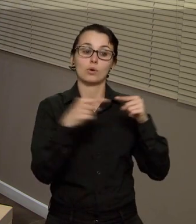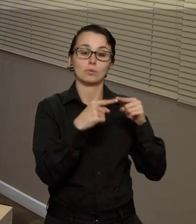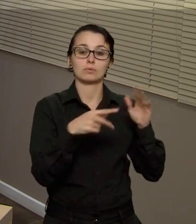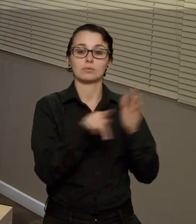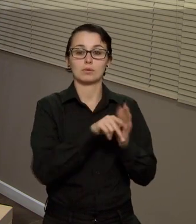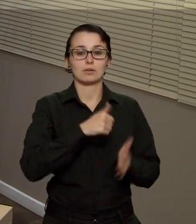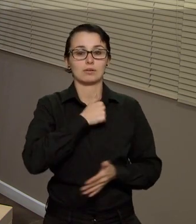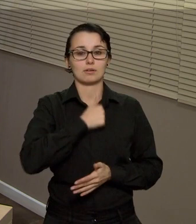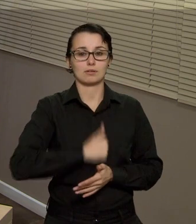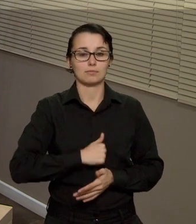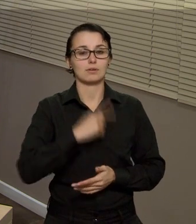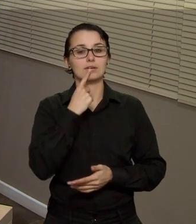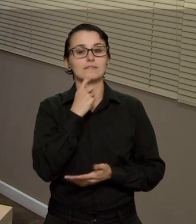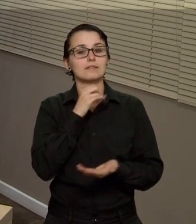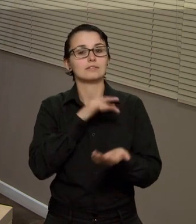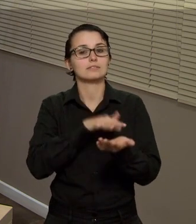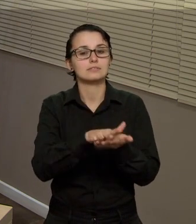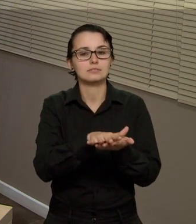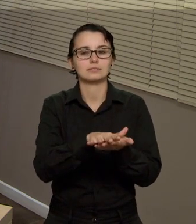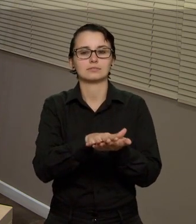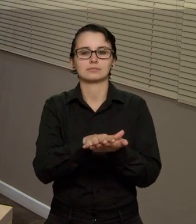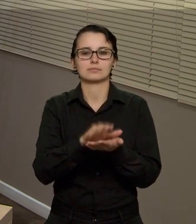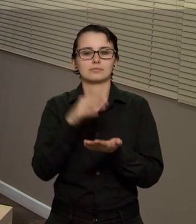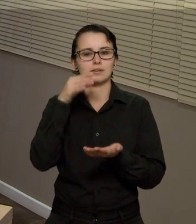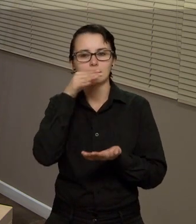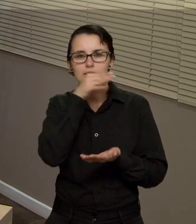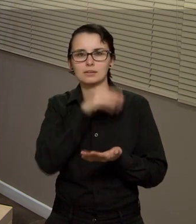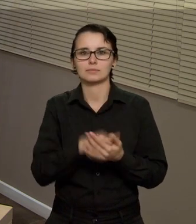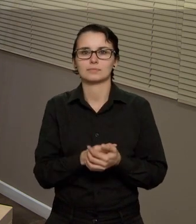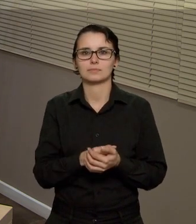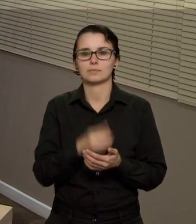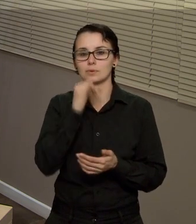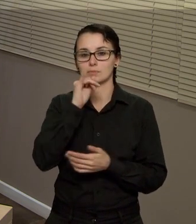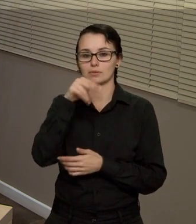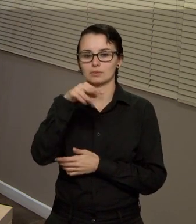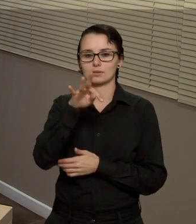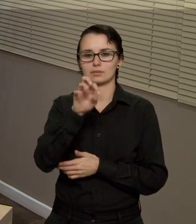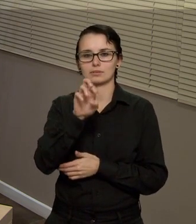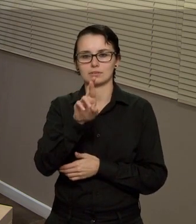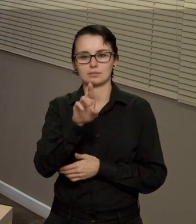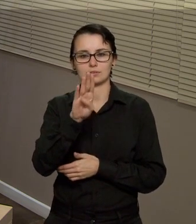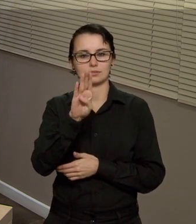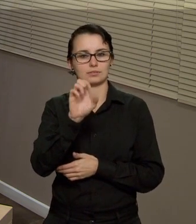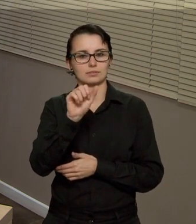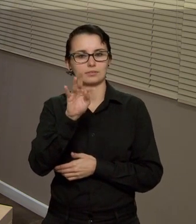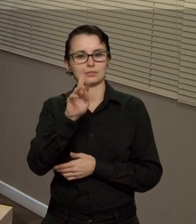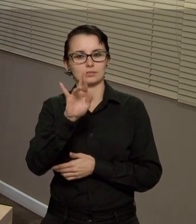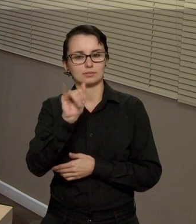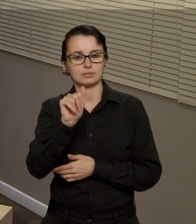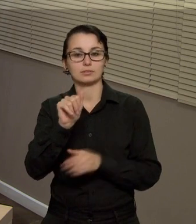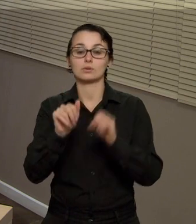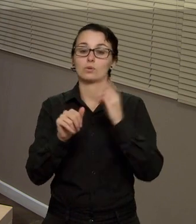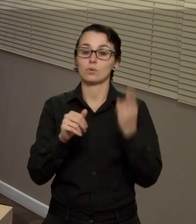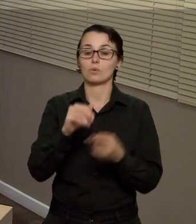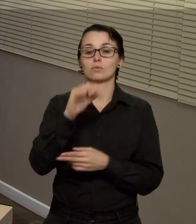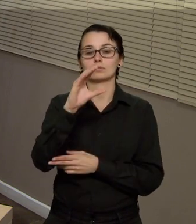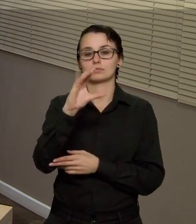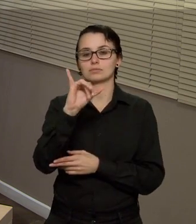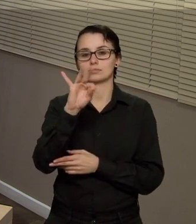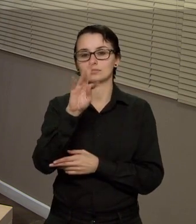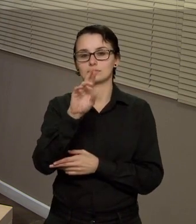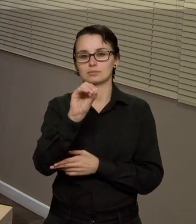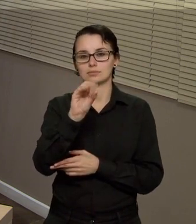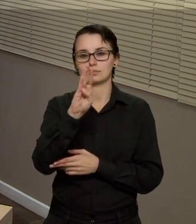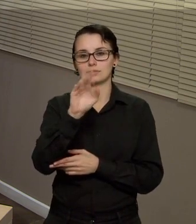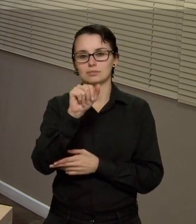sangue quente, como por exemplo Enterobacter e Citrobacter. As algas, por